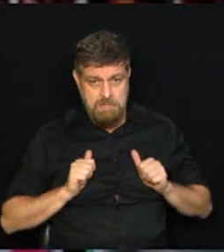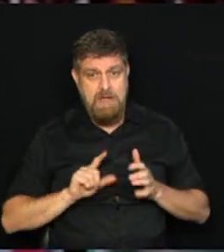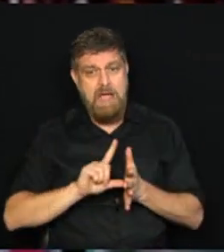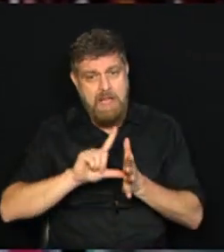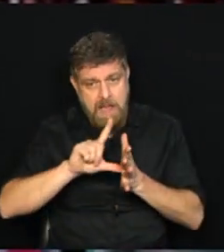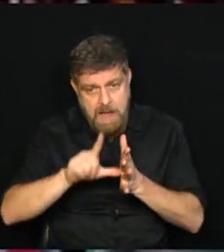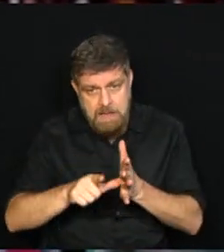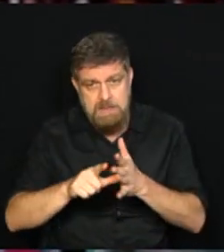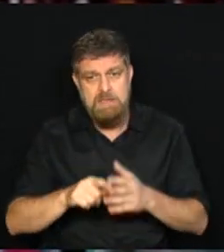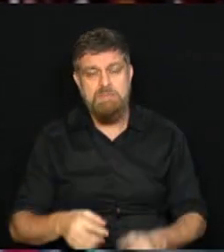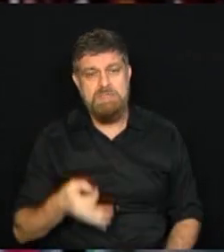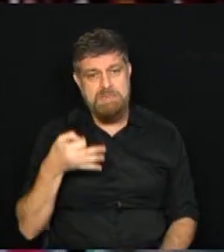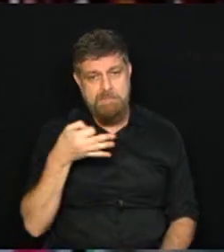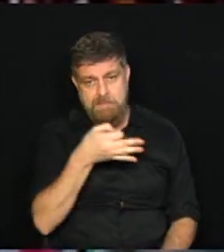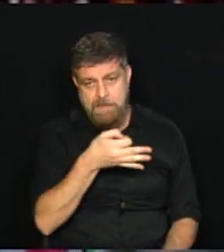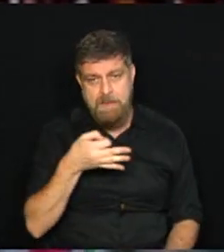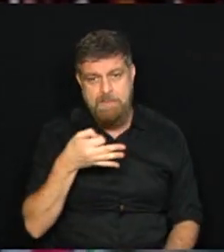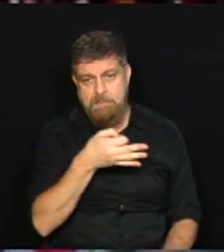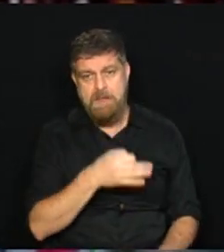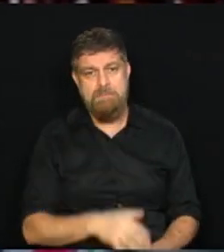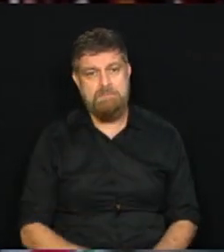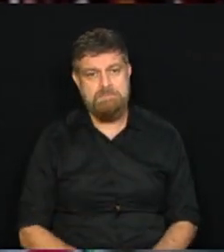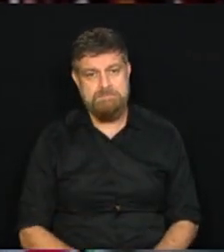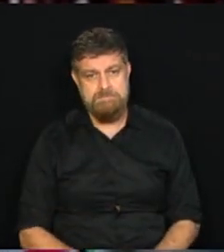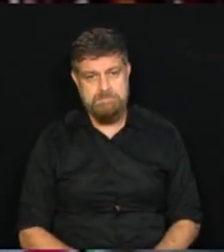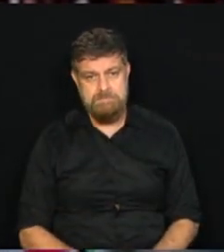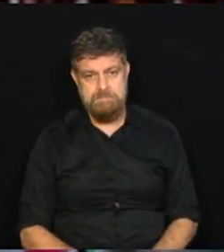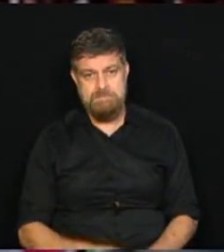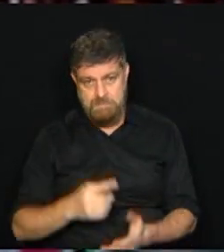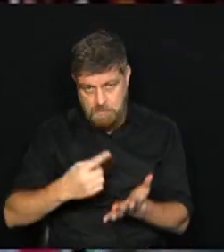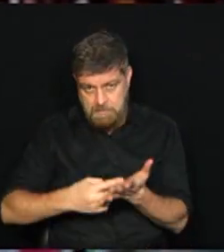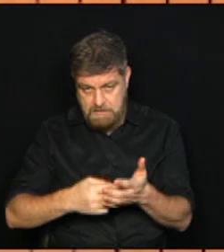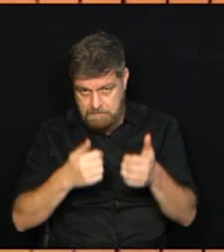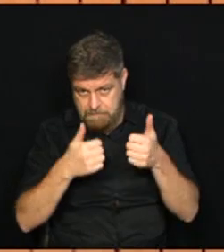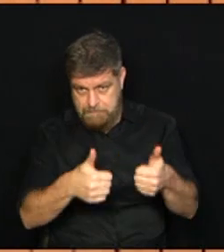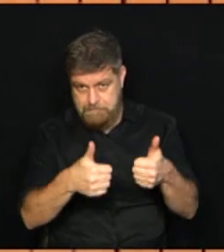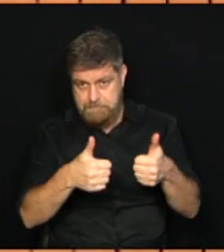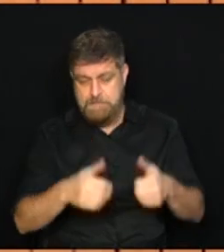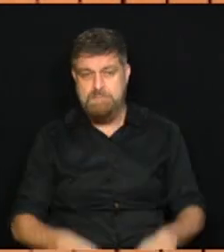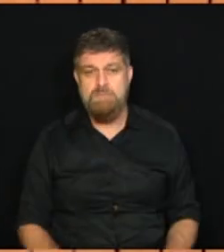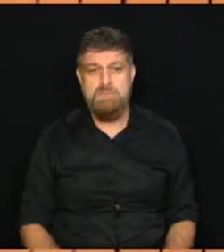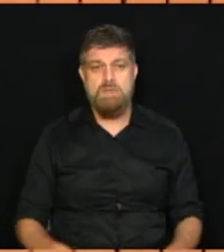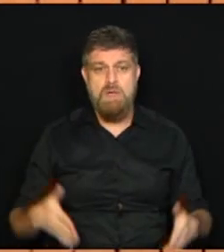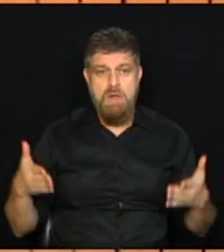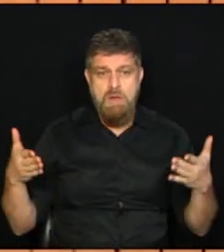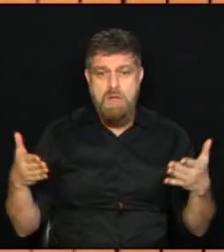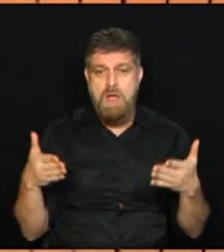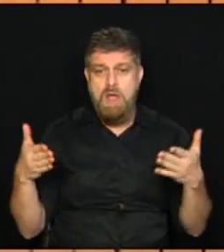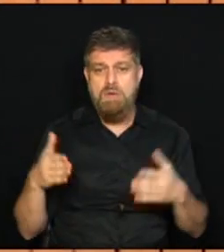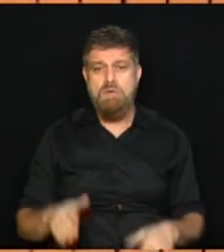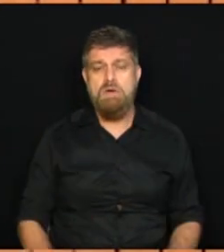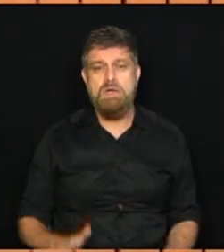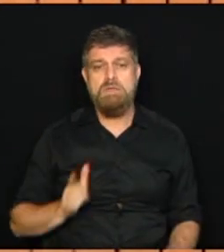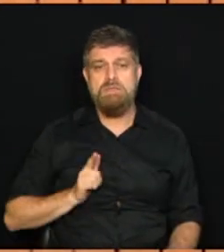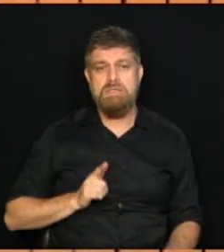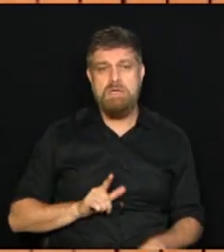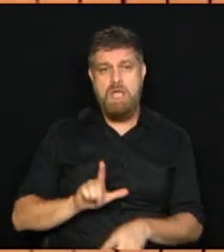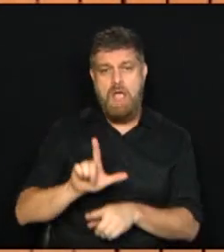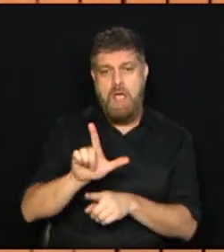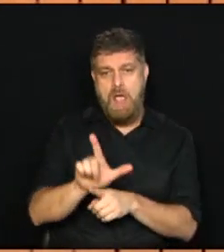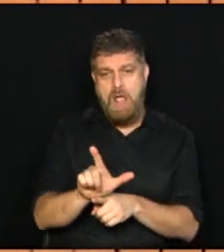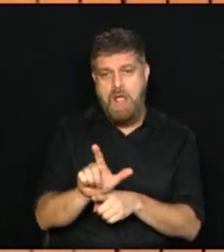fala das nossas convidadas e convidados. Pode ser, pode ser. Eu vou abrir, então, a doutora